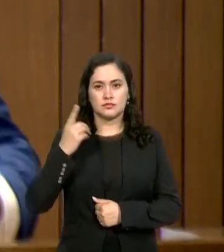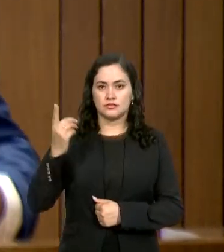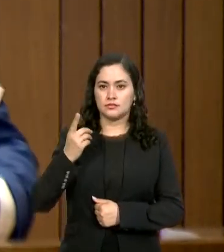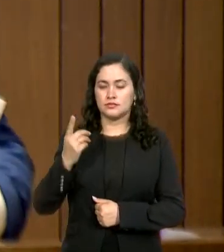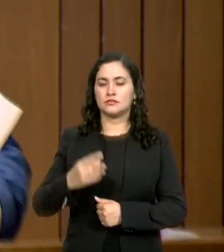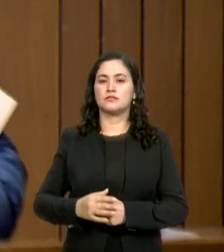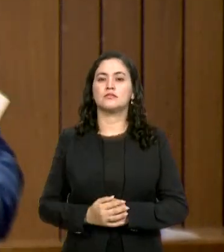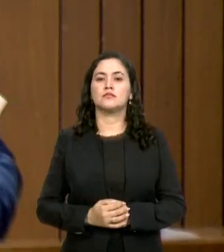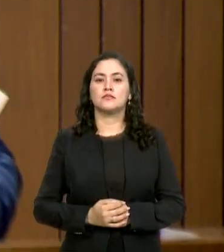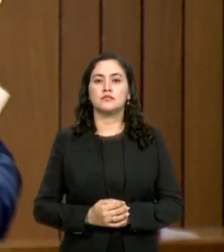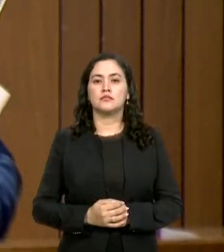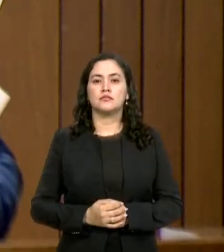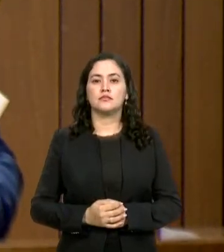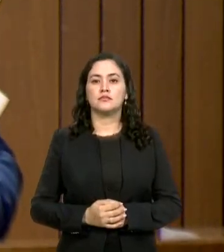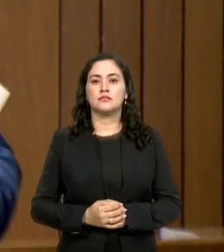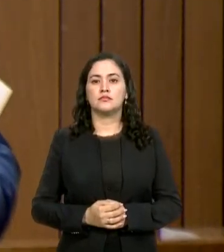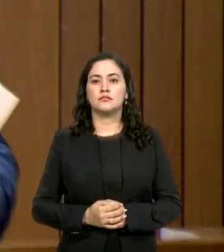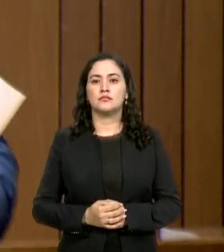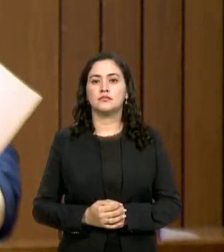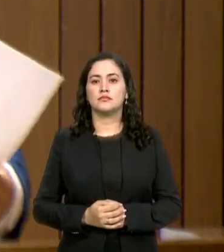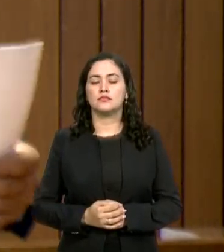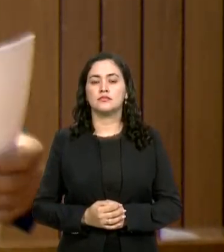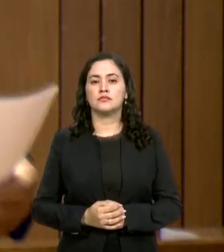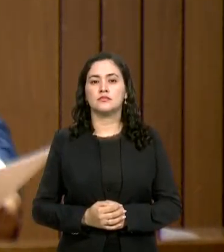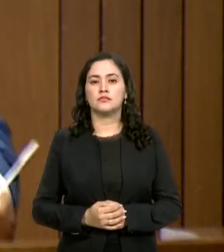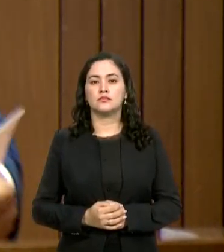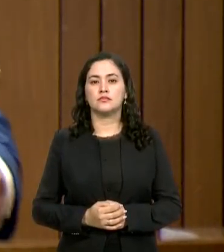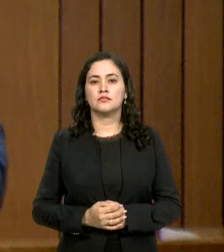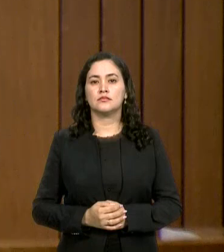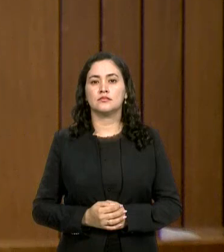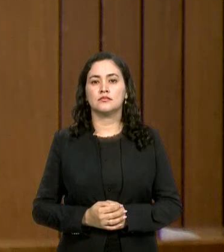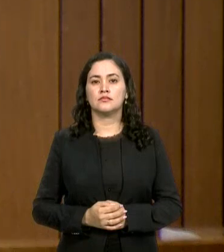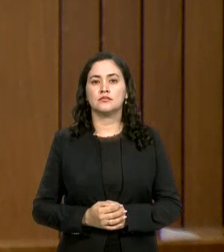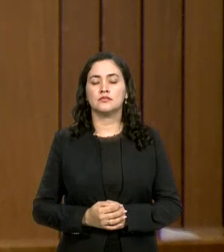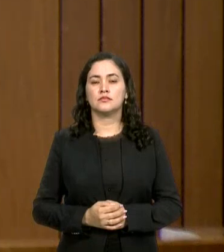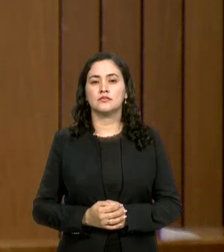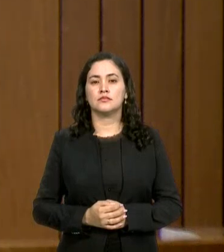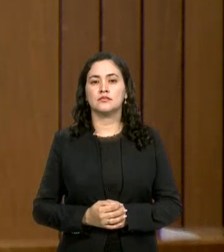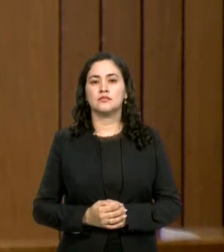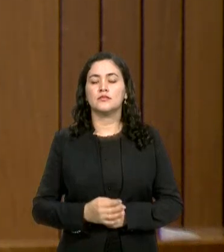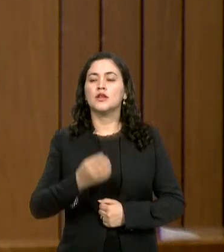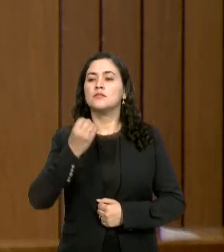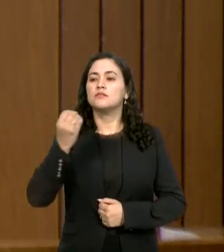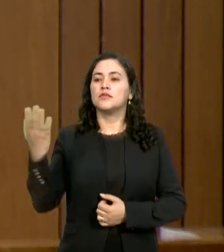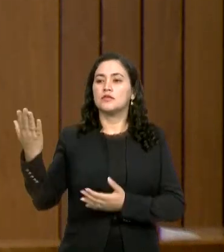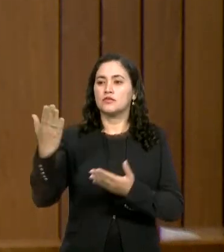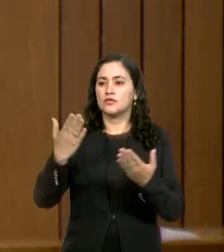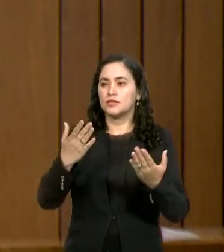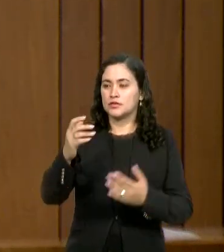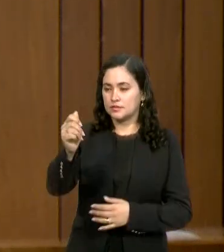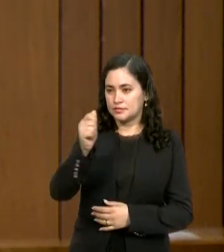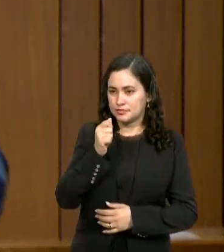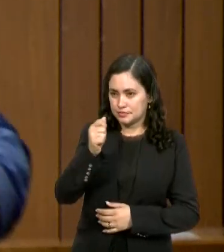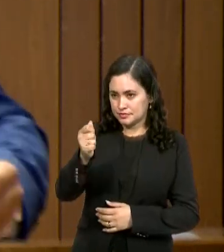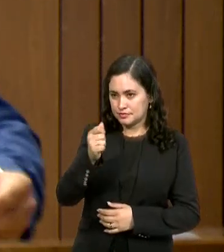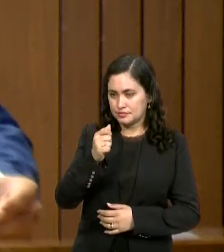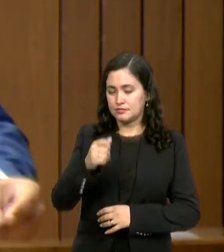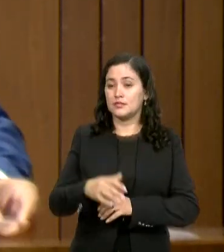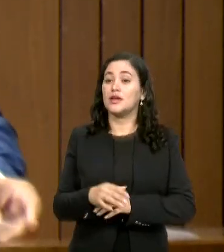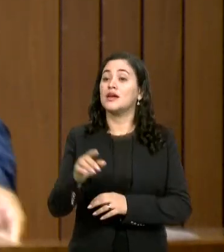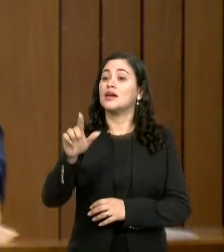deputados, cumprimento a galeria de imprensa, cumprimento a todos, Leide Meirelles ali hoje na galeria de